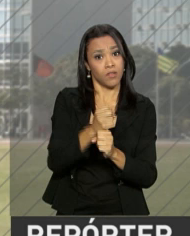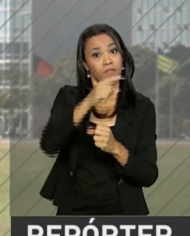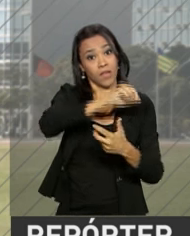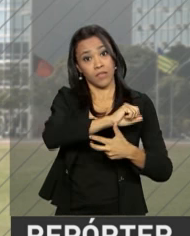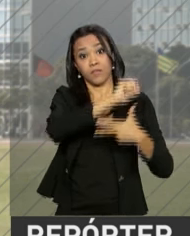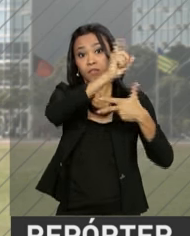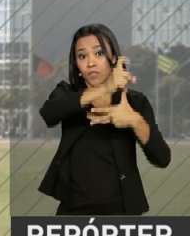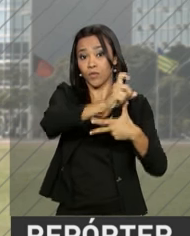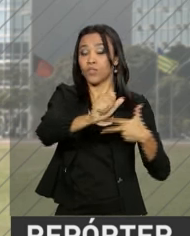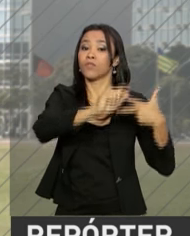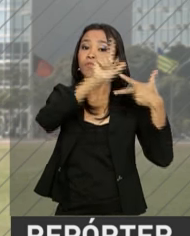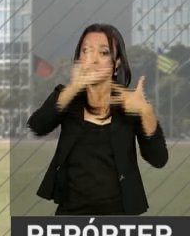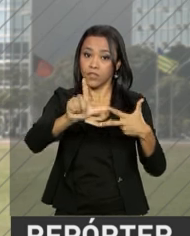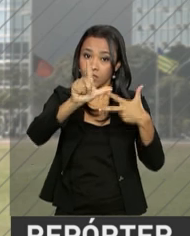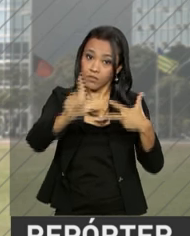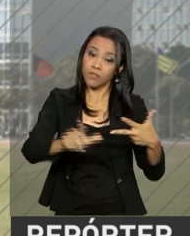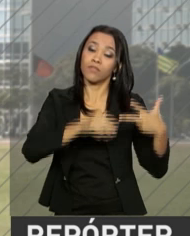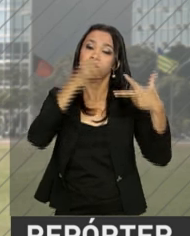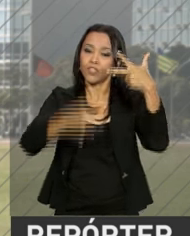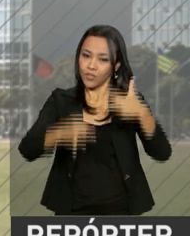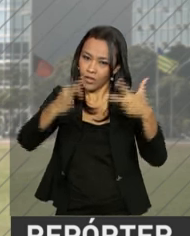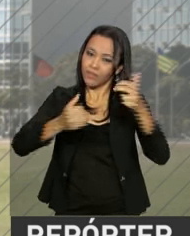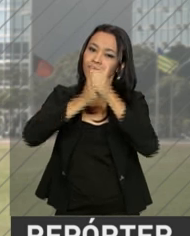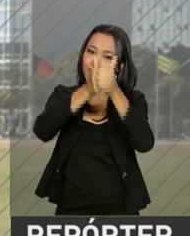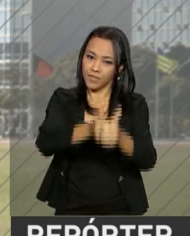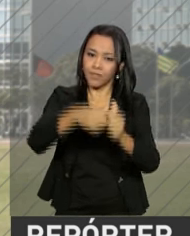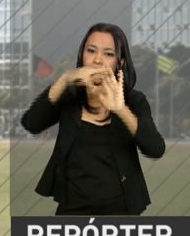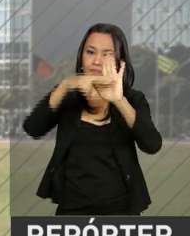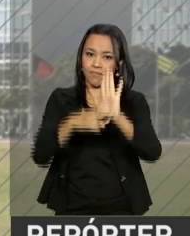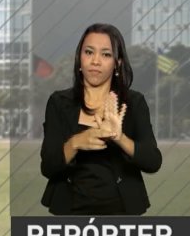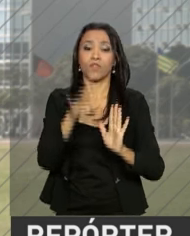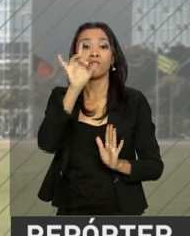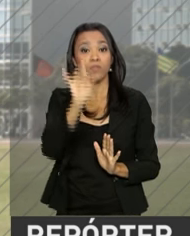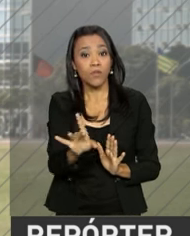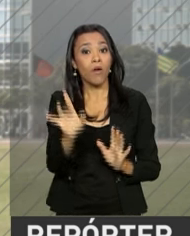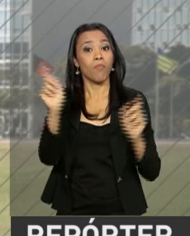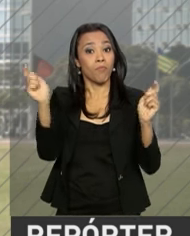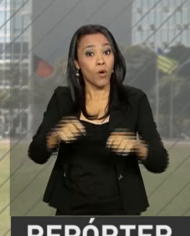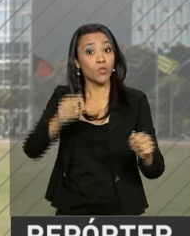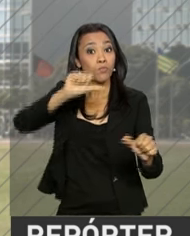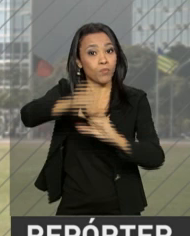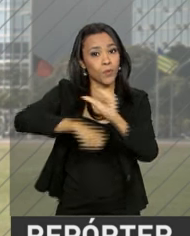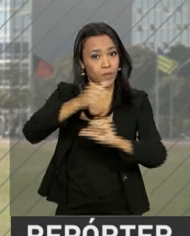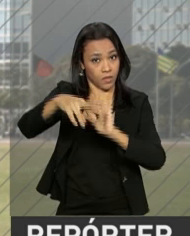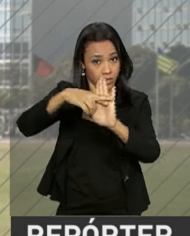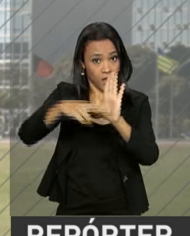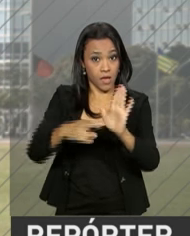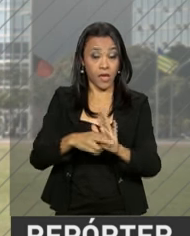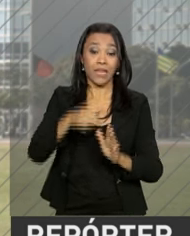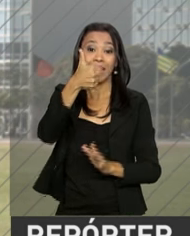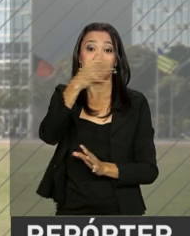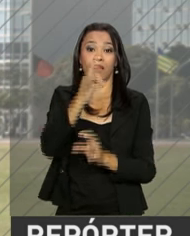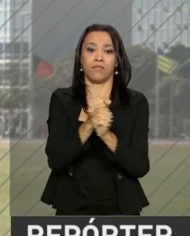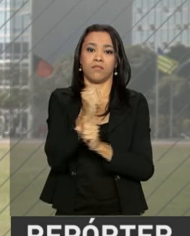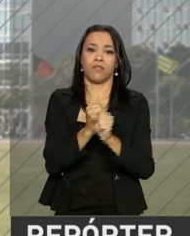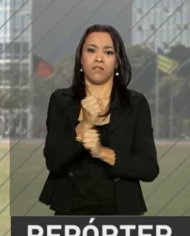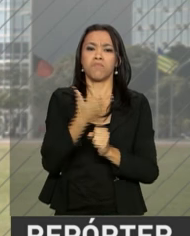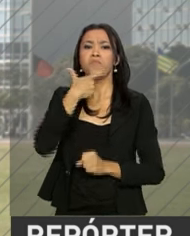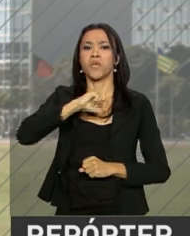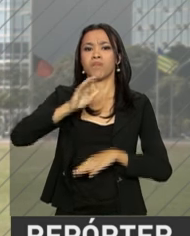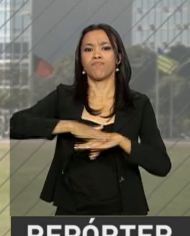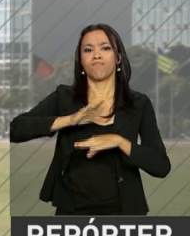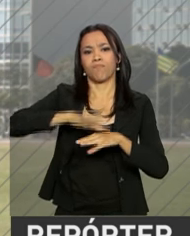poderes, executivo, legislativo e judiciário. Só poderá ser alterado a partir do décimo ano pelo